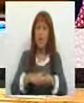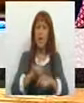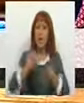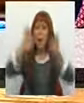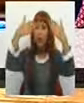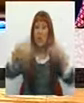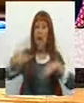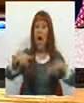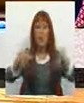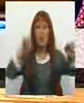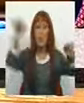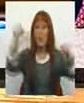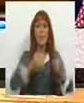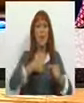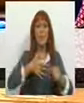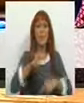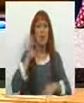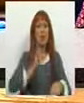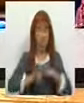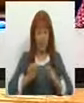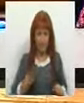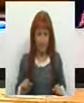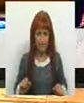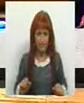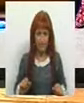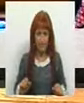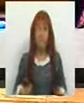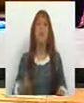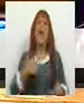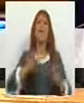prioridade para as áreas de localização empresarial, senhora deputada. Queria depois aqui falar...